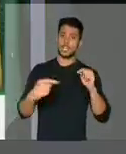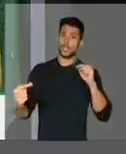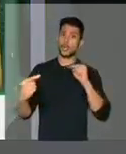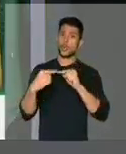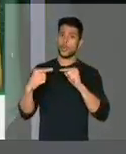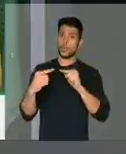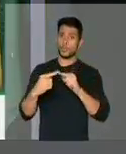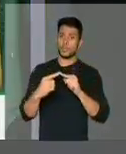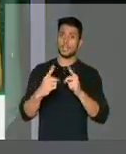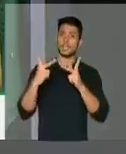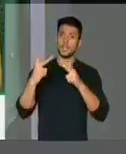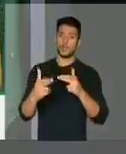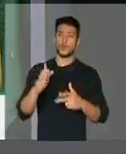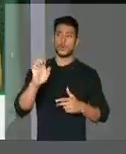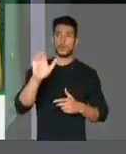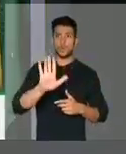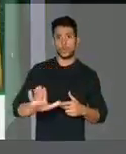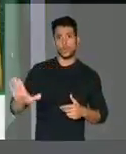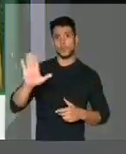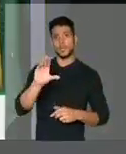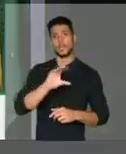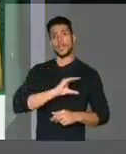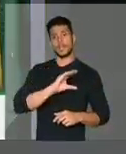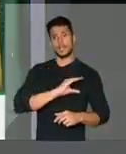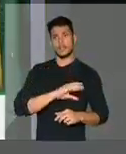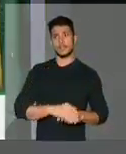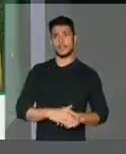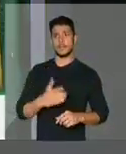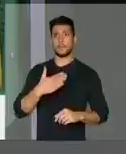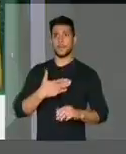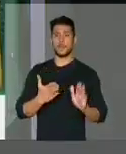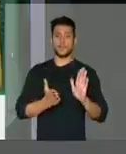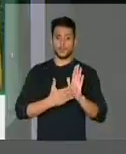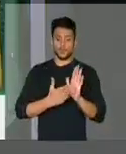estrutura tributária europeia, canadense e americana. É o que eu